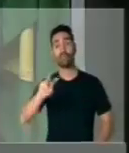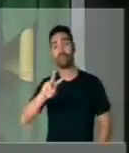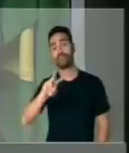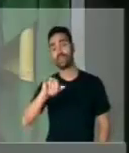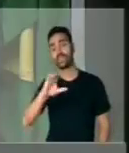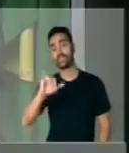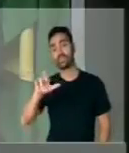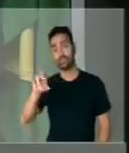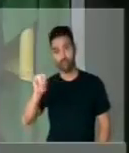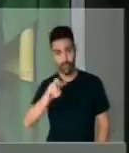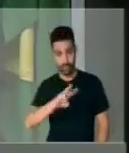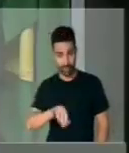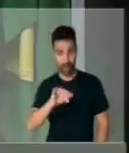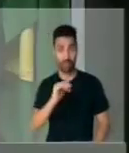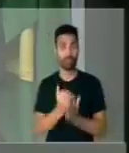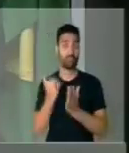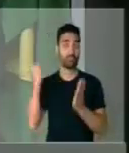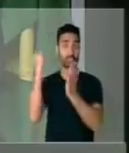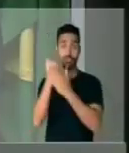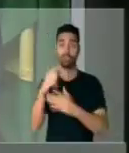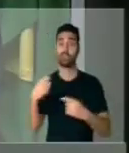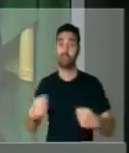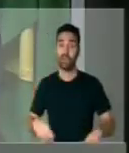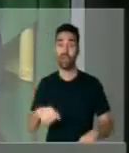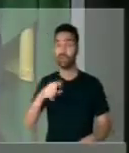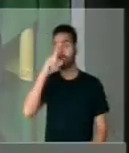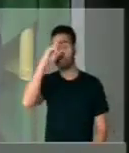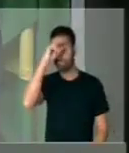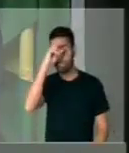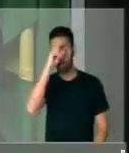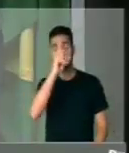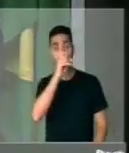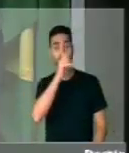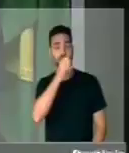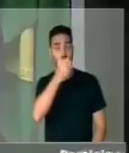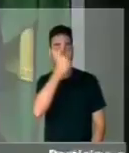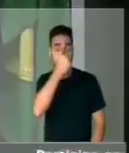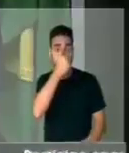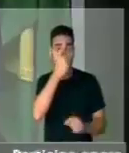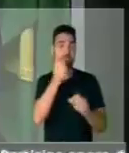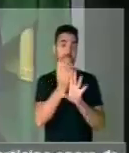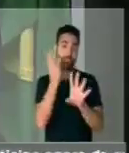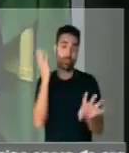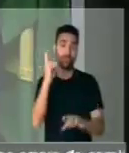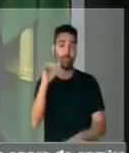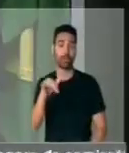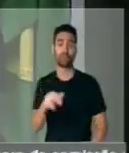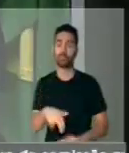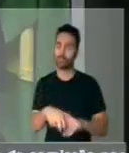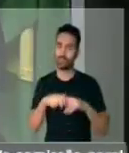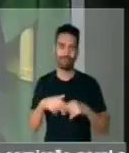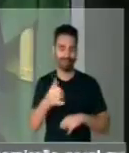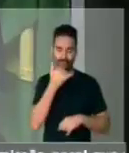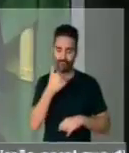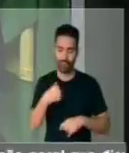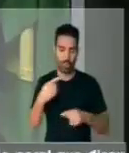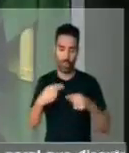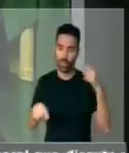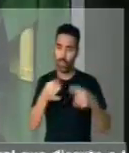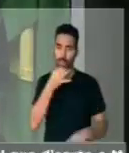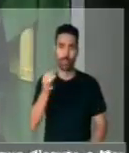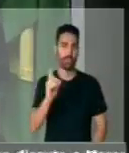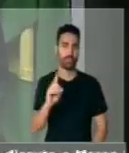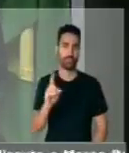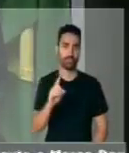que acarretará um aumento da demanda para a saúde pública. Dessa forma, reafirmo aqui meu posicionamento contra a legalização dos jogos.